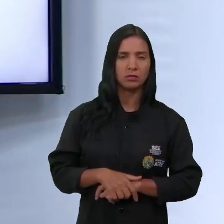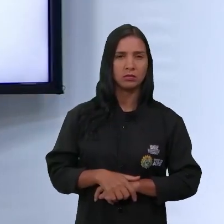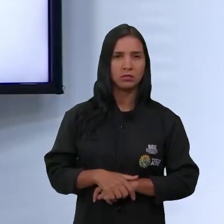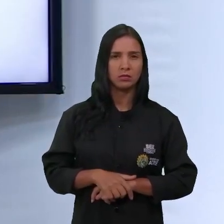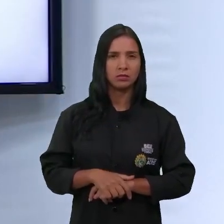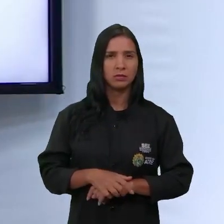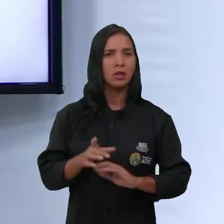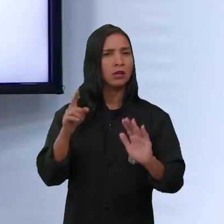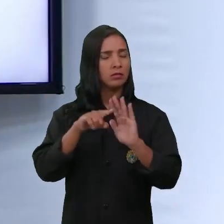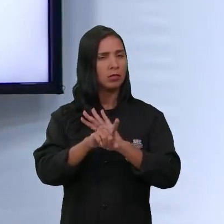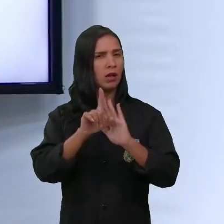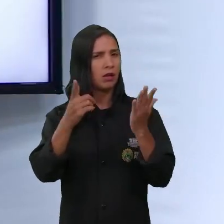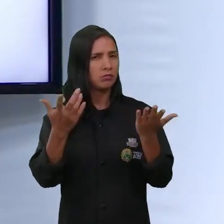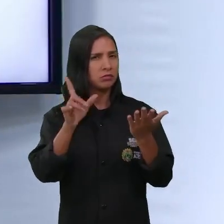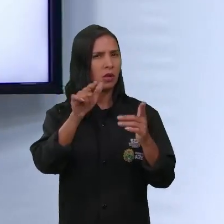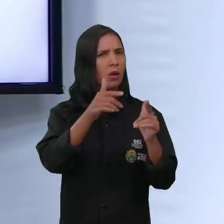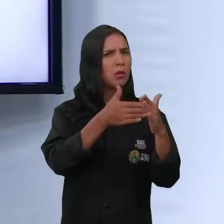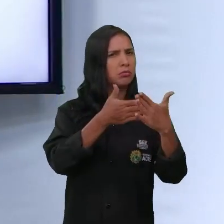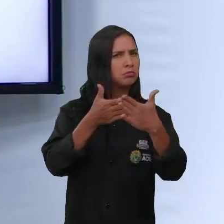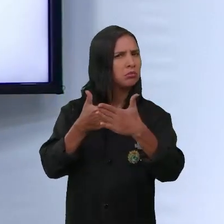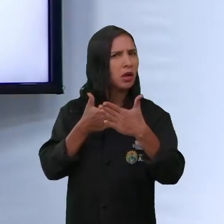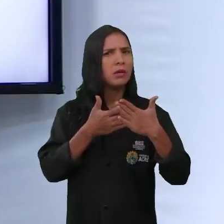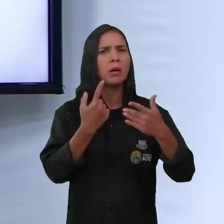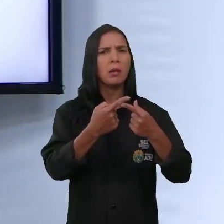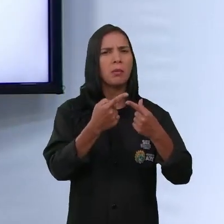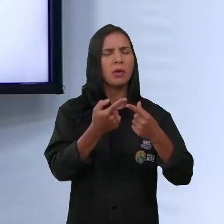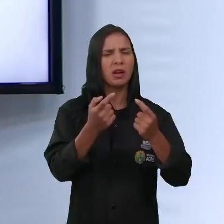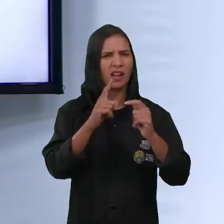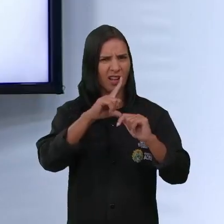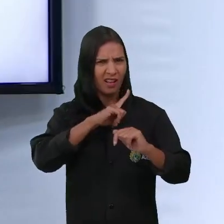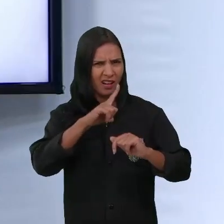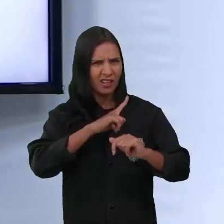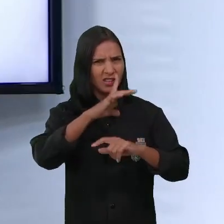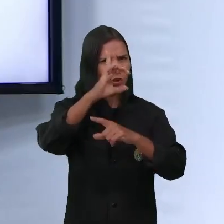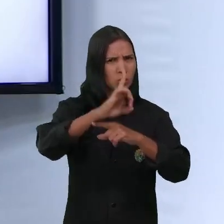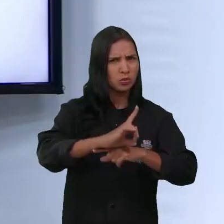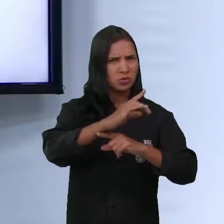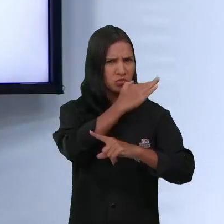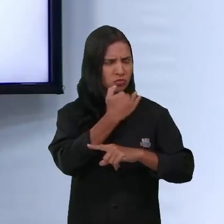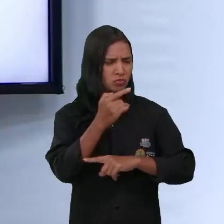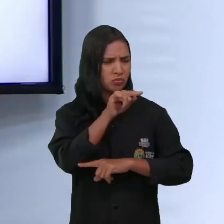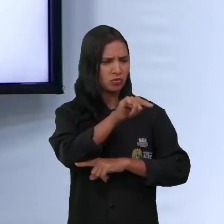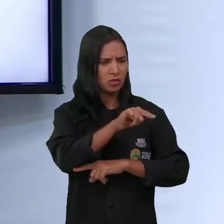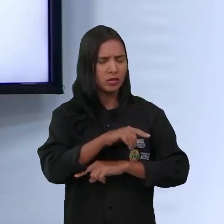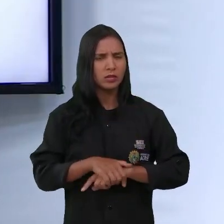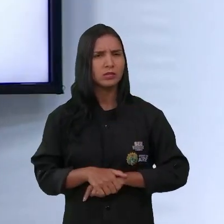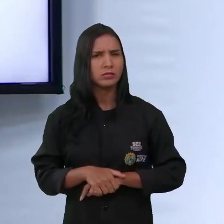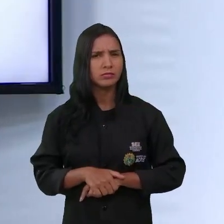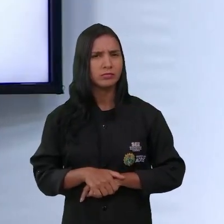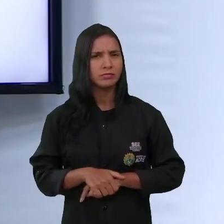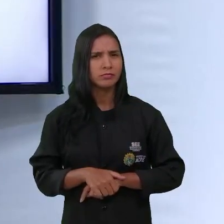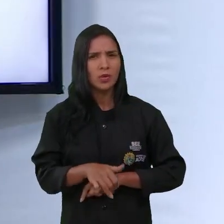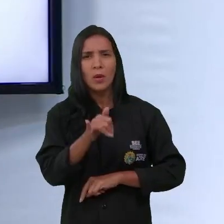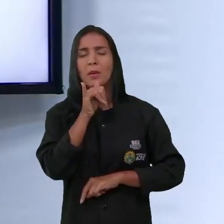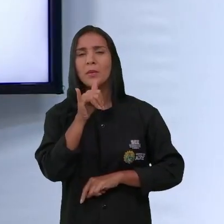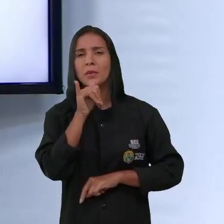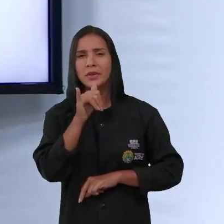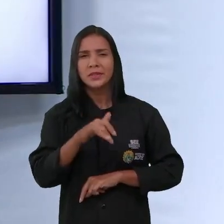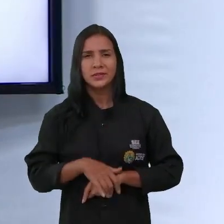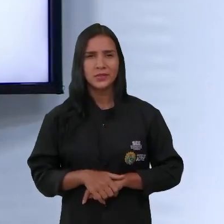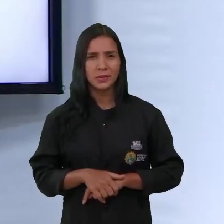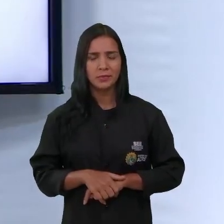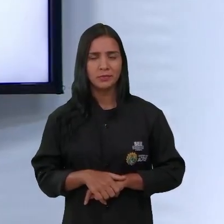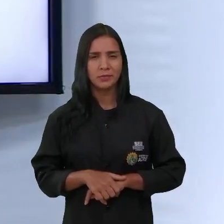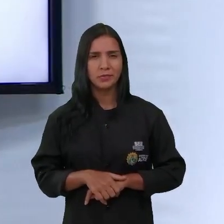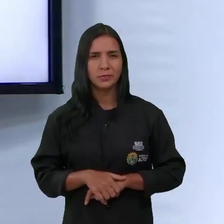impasse bioético. Ela tem esse direito? Colocando em um bom sentido, no que